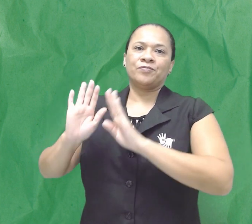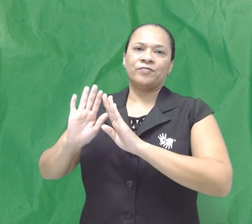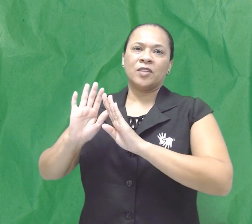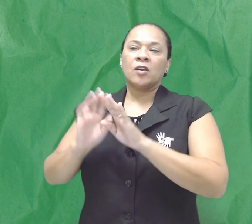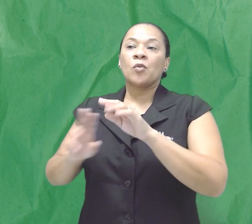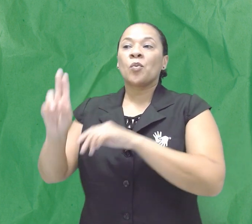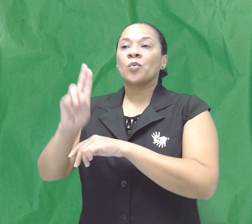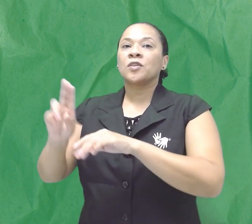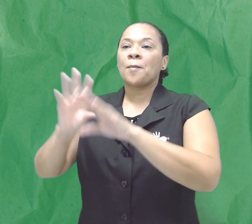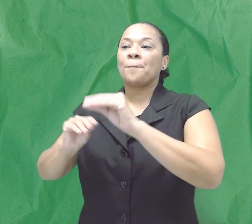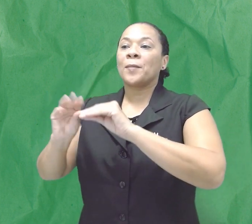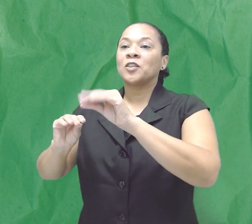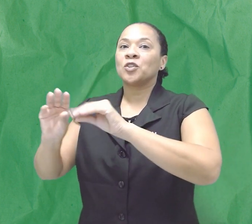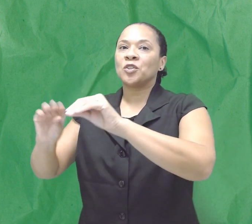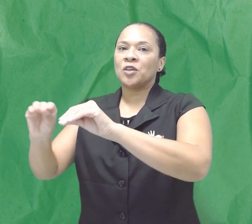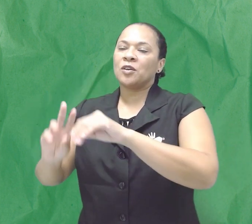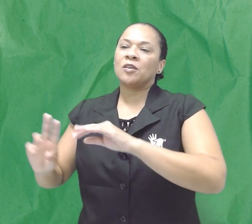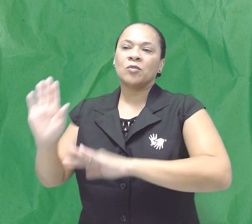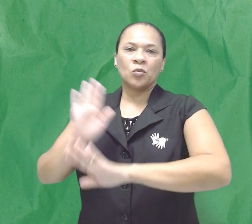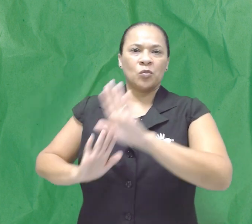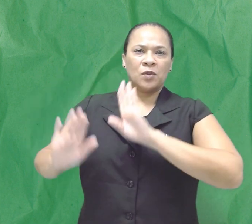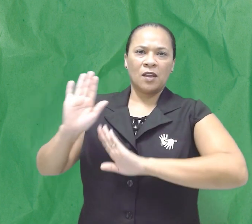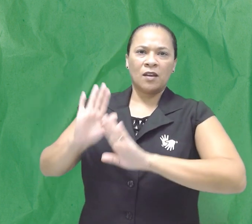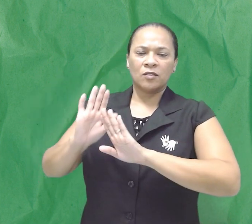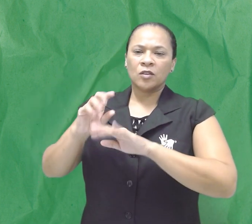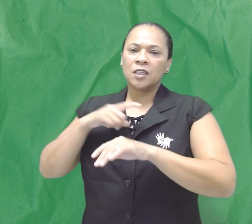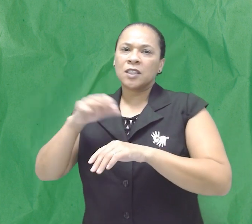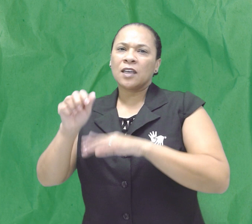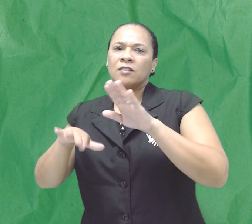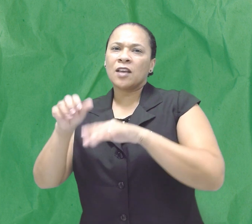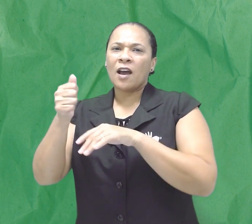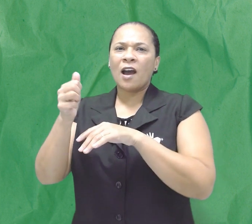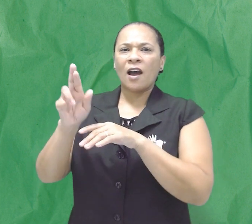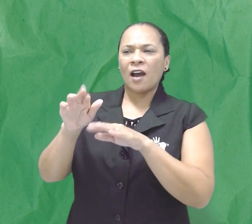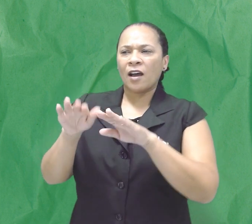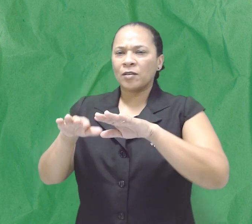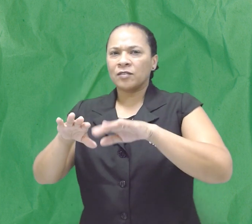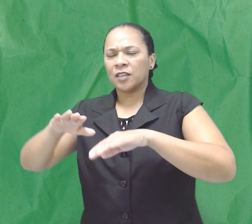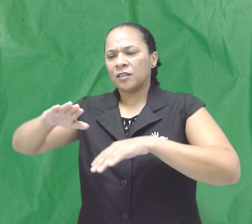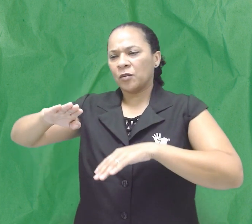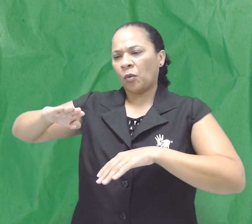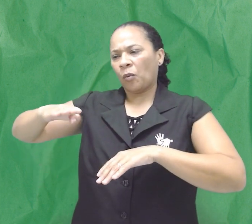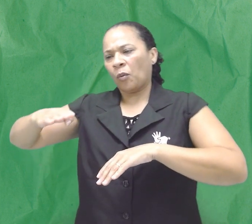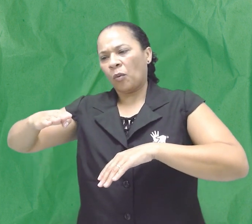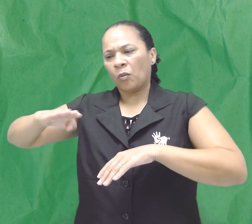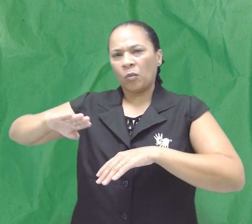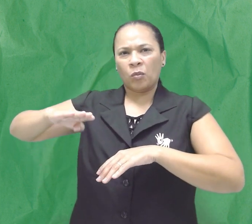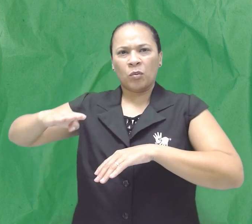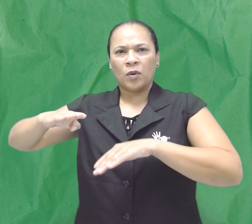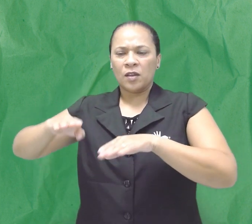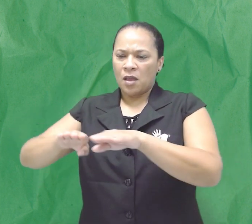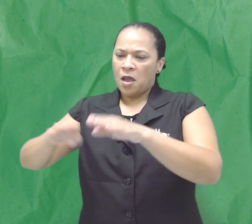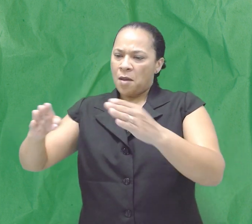manuseá-las, porque, né, uma simples movimentação de ar, né, uma trepidação que tiver no local onde essa balança